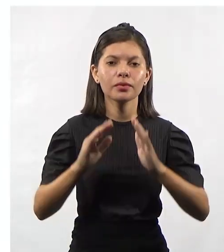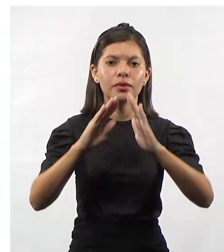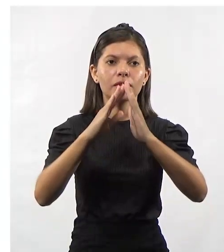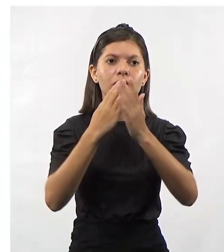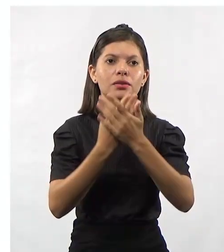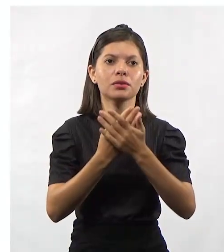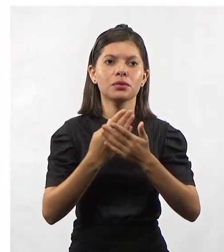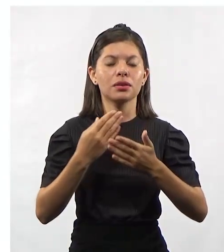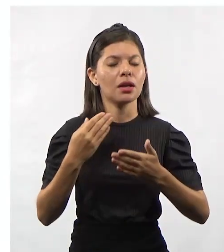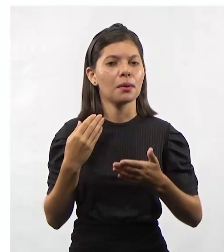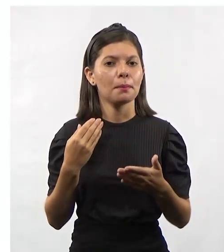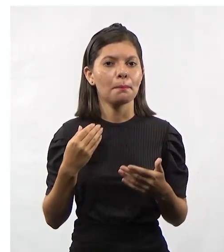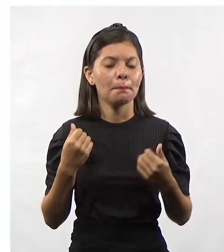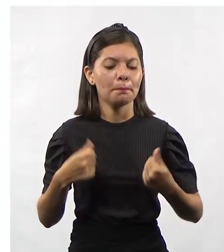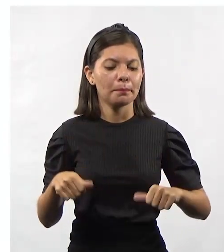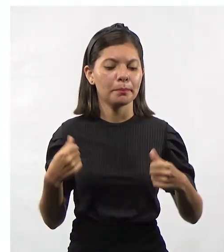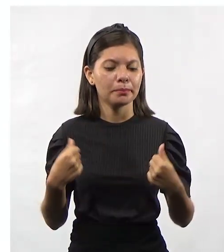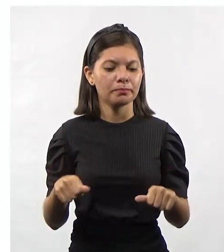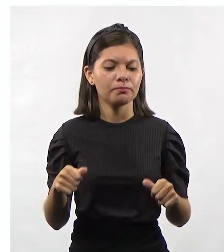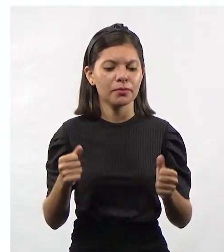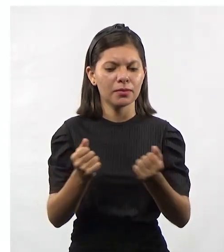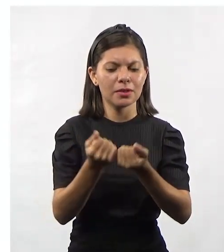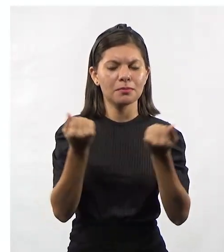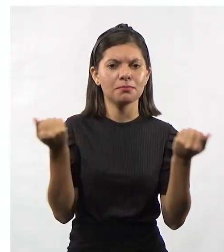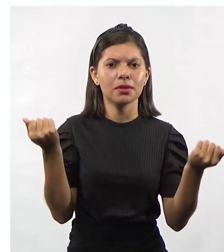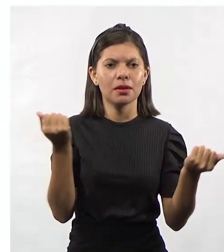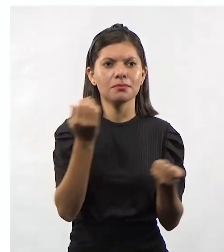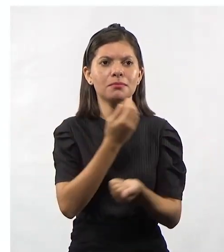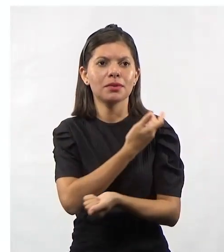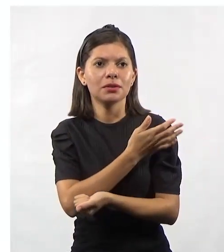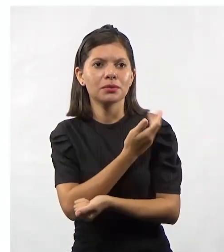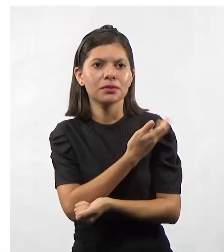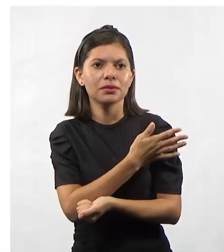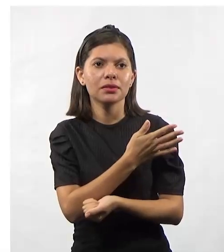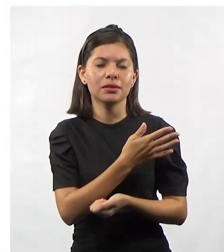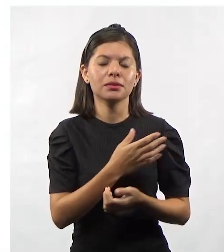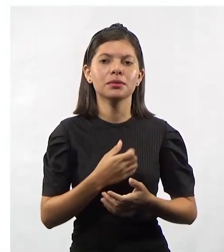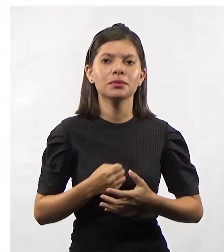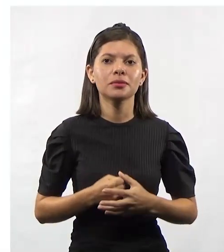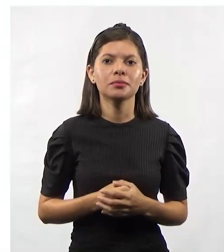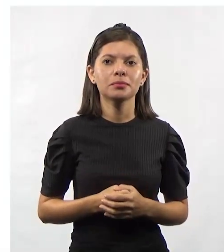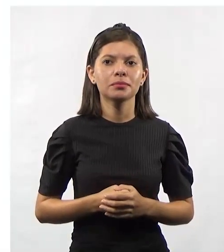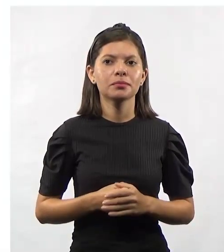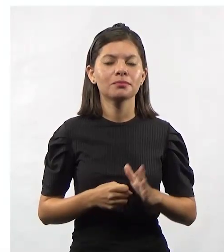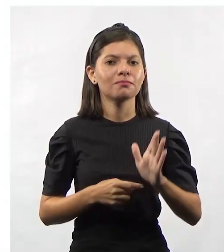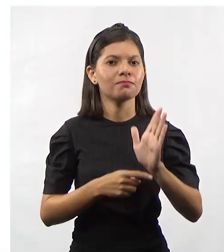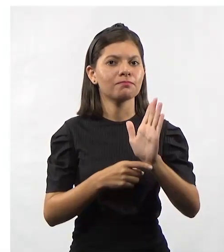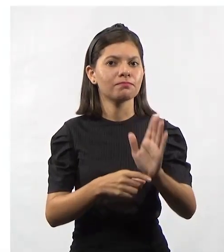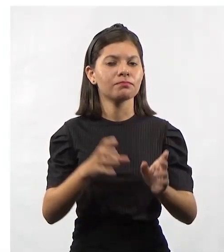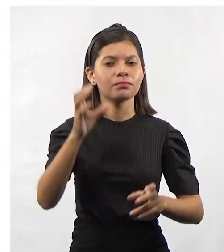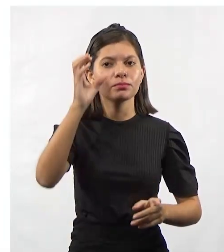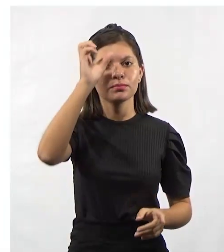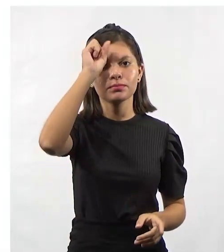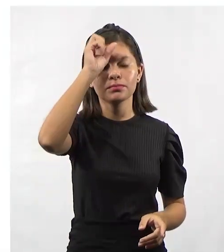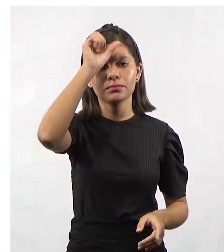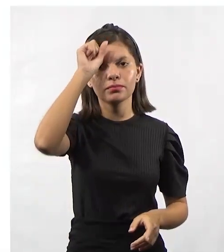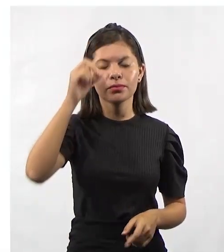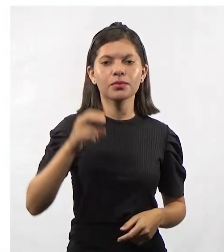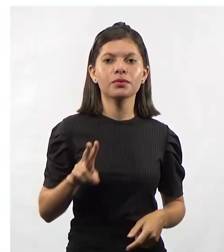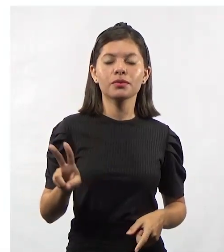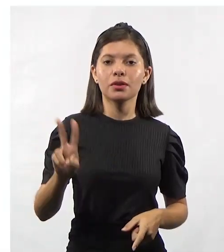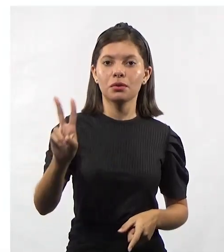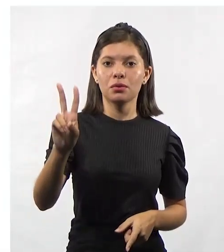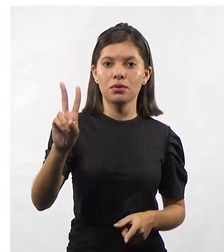sentido, a escola precisa romper preconceitos sobre as possibilidades de aprendizagem e sobre valores